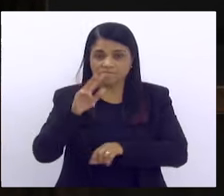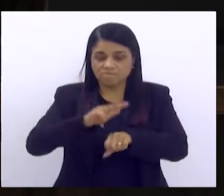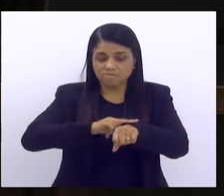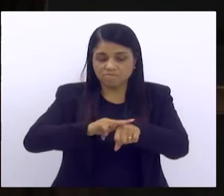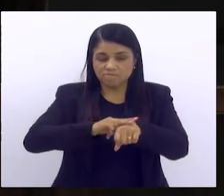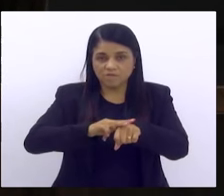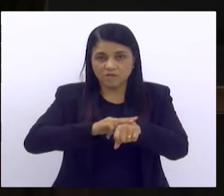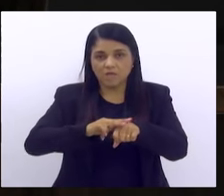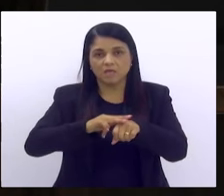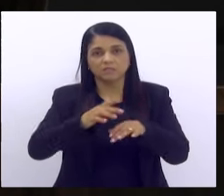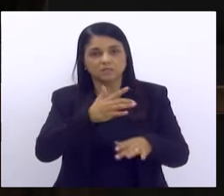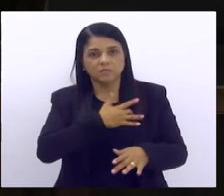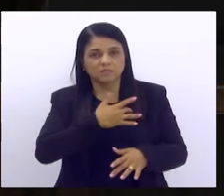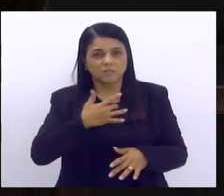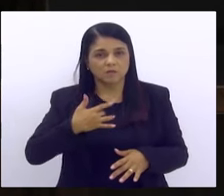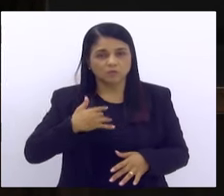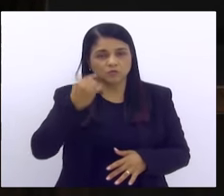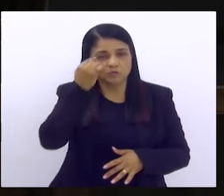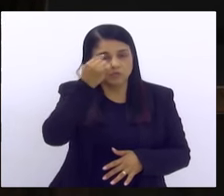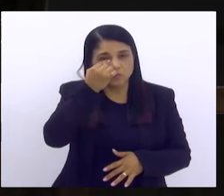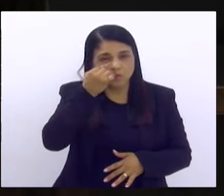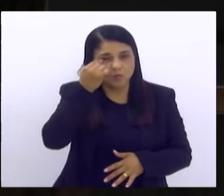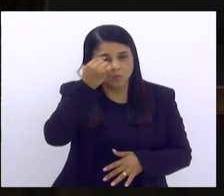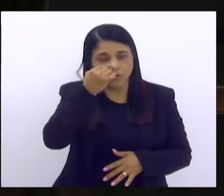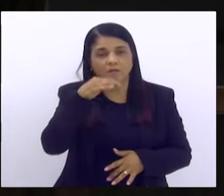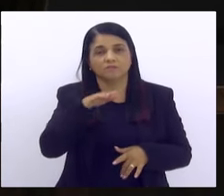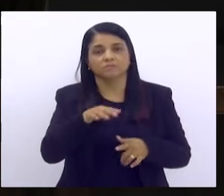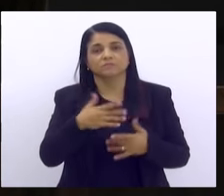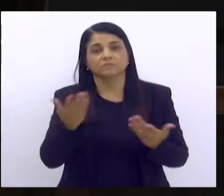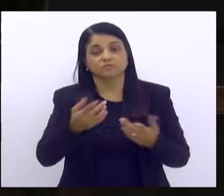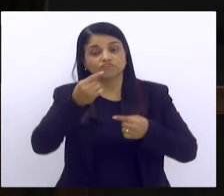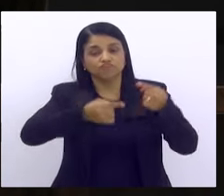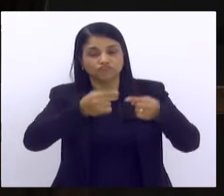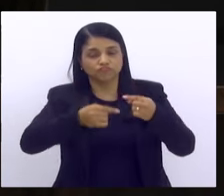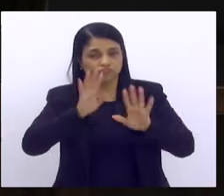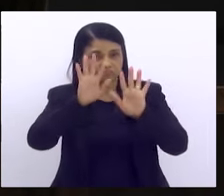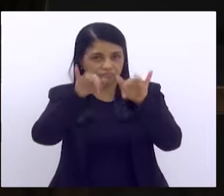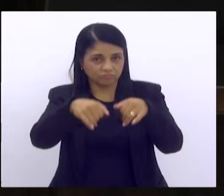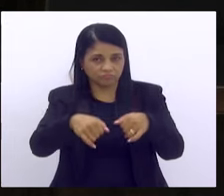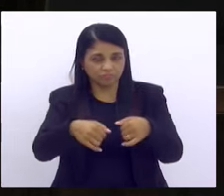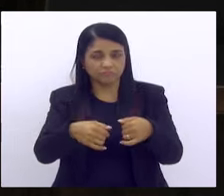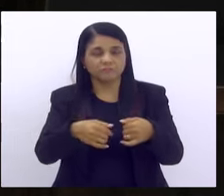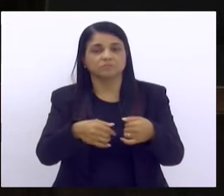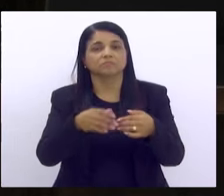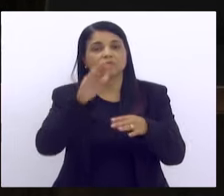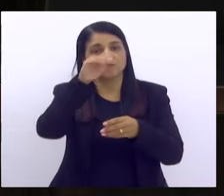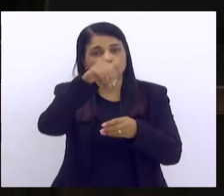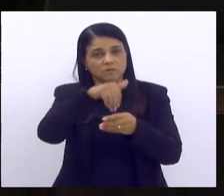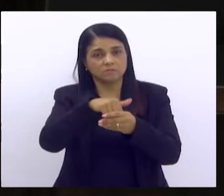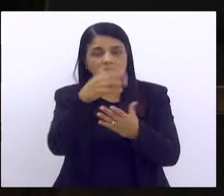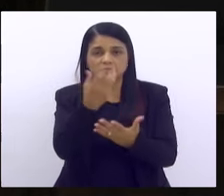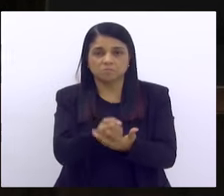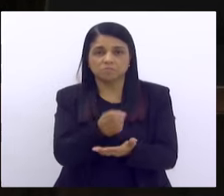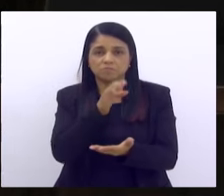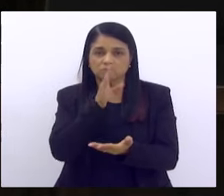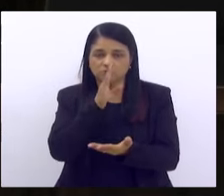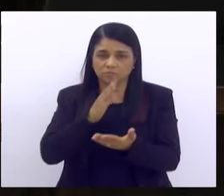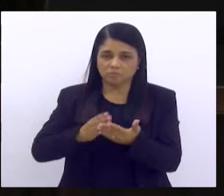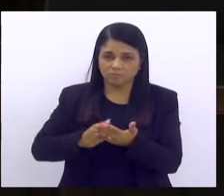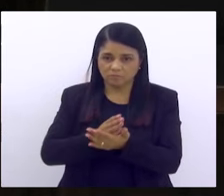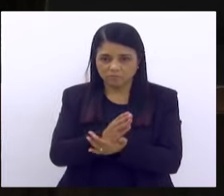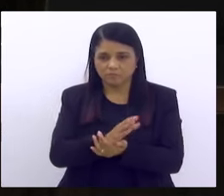Saúde Ocular, na forma que menciona. Em discussão, não havendo quem queira discutir, encerrada a discussão, em votação, os senhores que aprovam, mas como